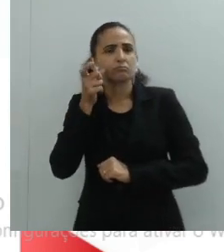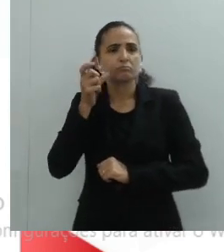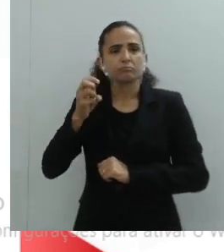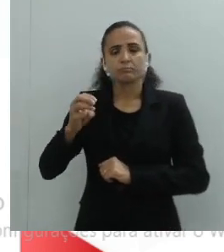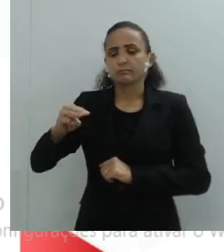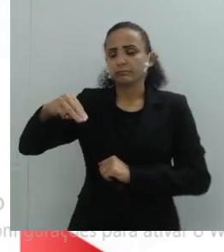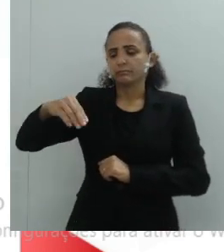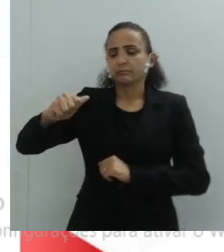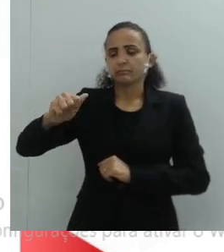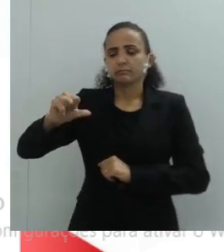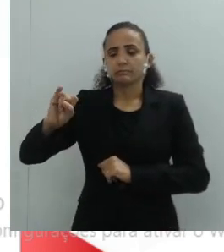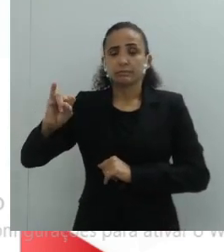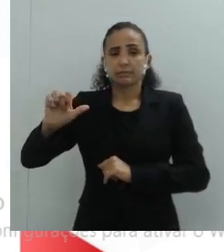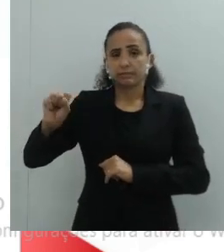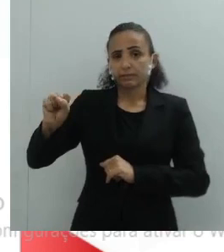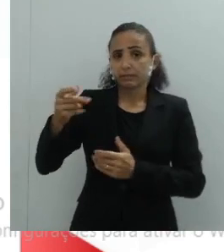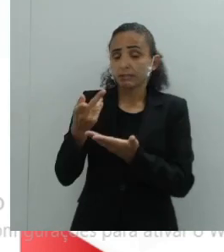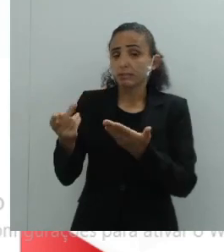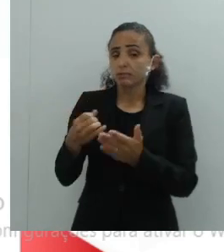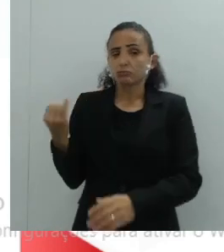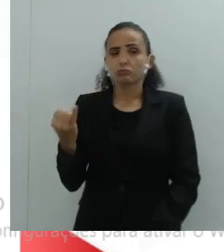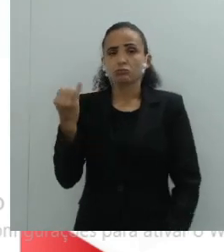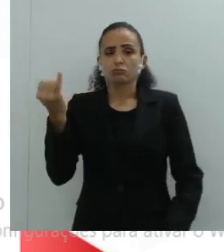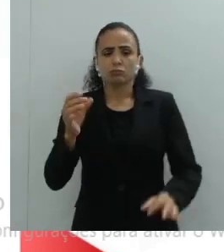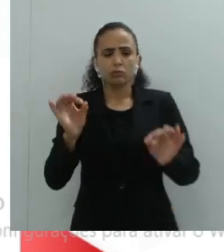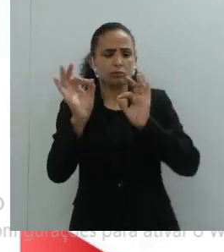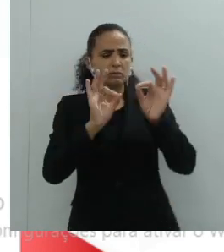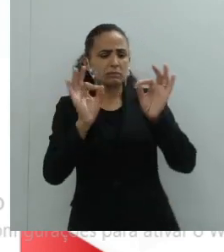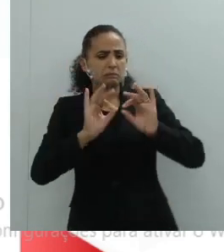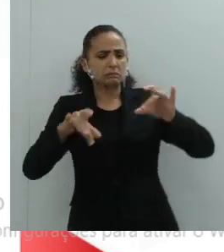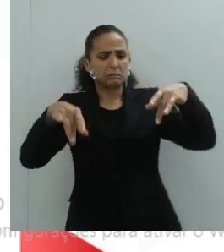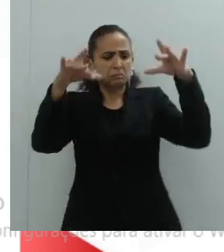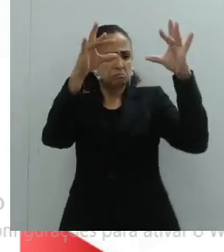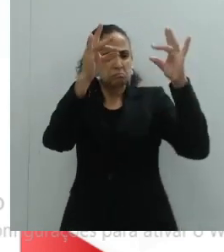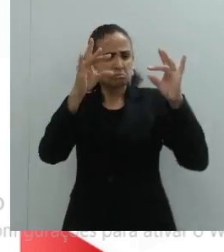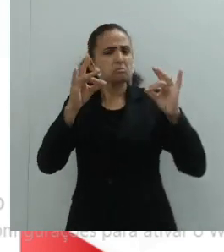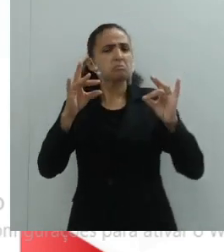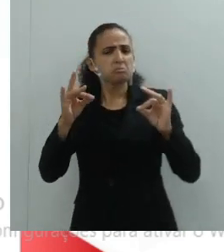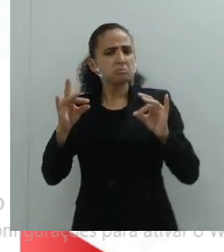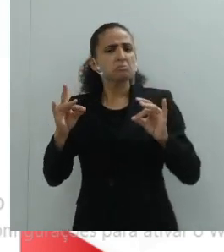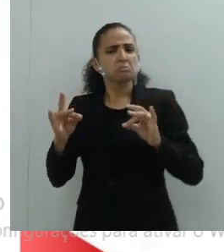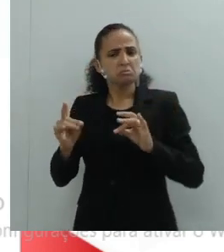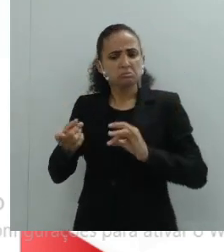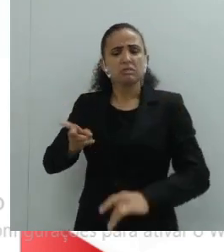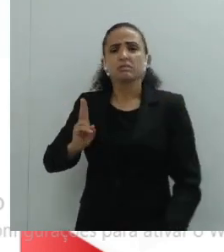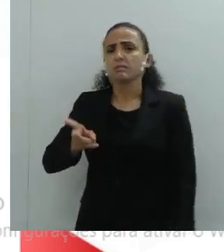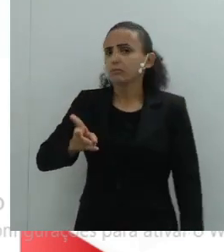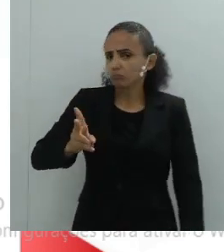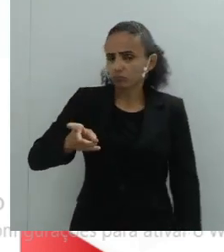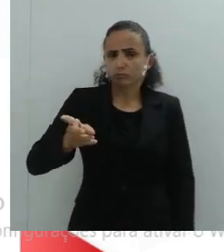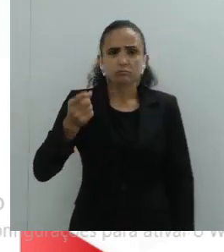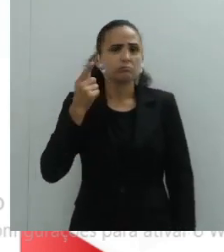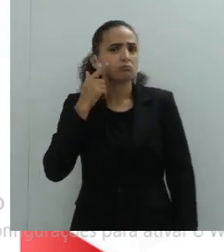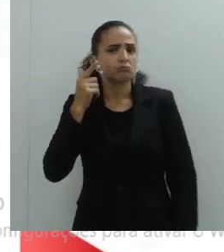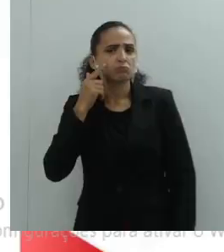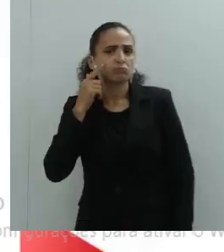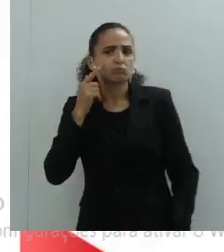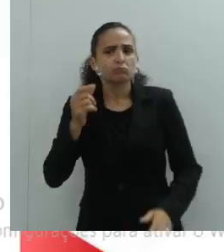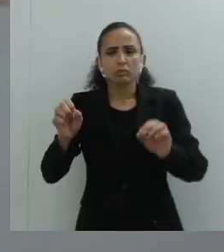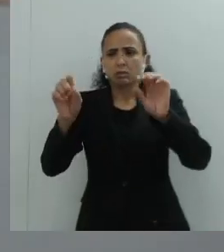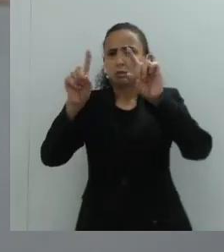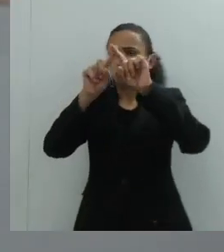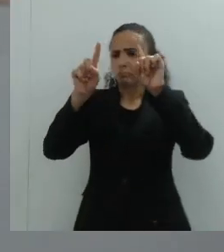maias é sua impressionante arquitetura, que até hoje sobrevive, né? Então você vê que é uma